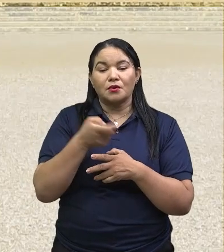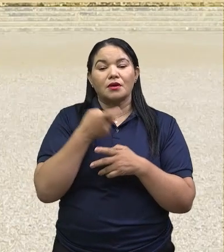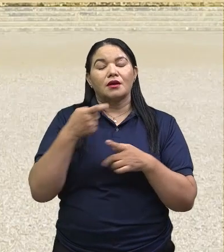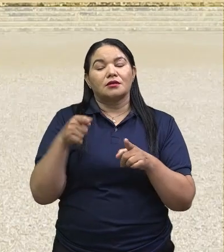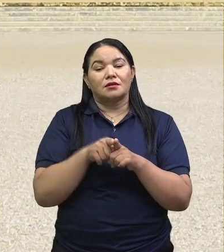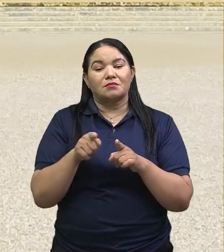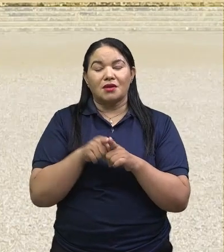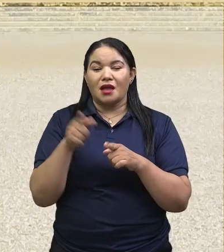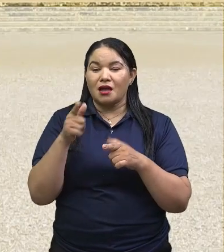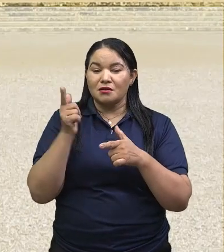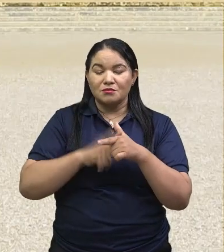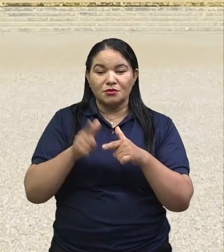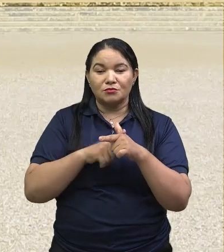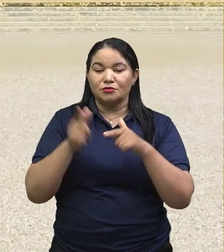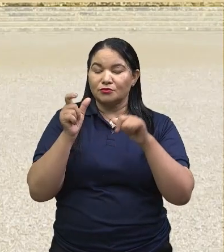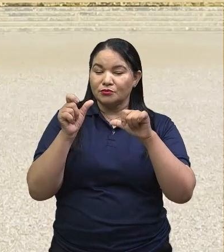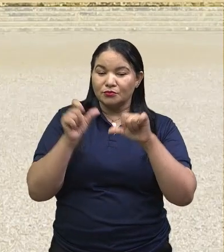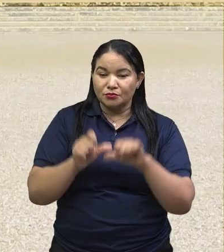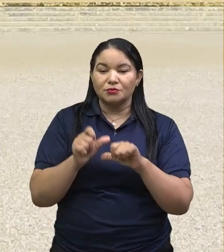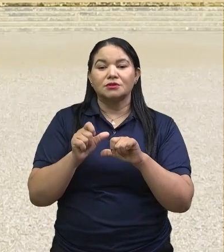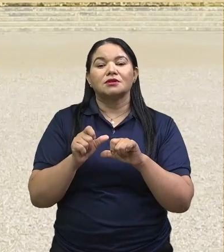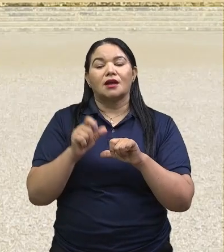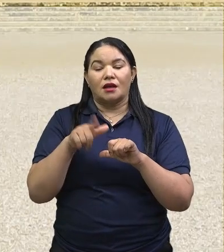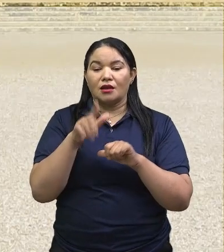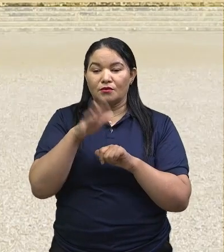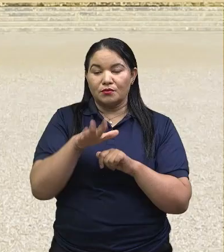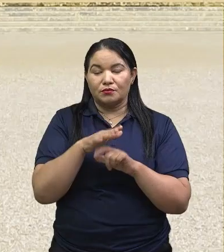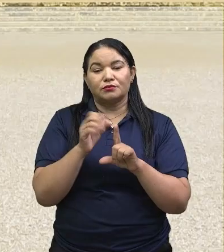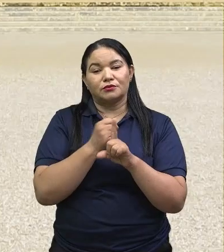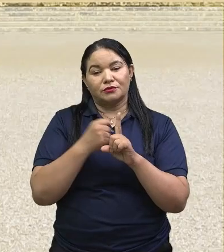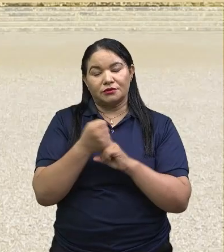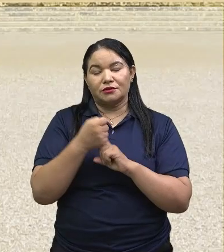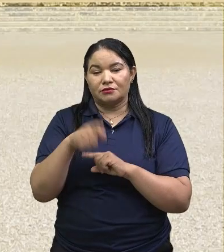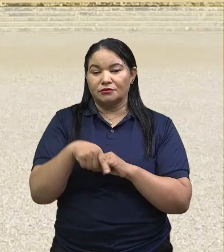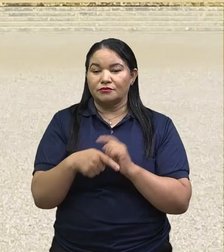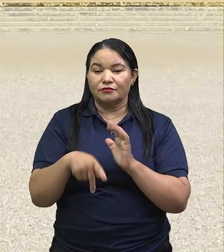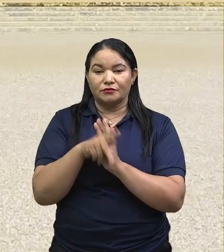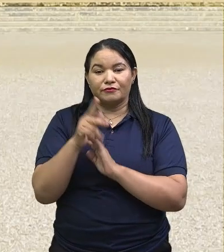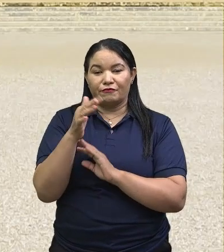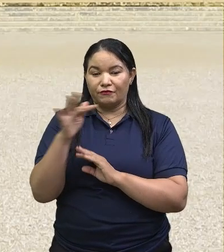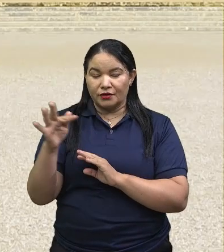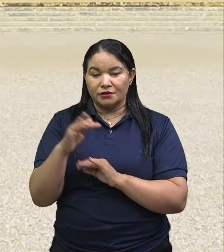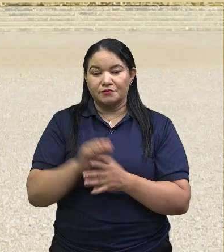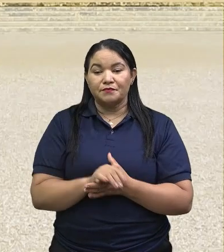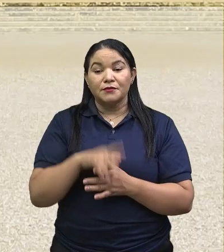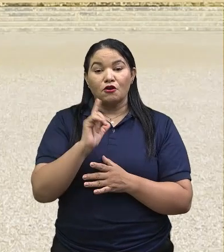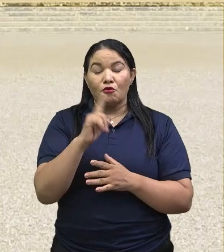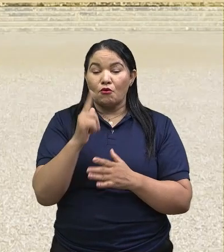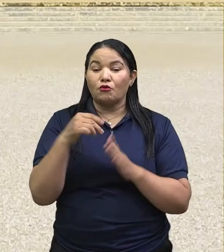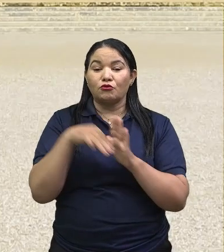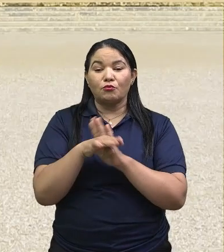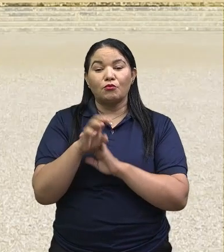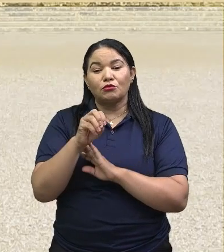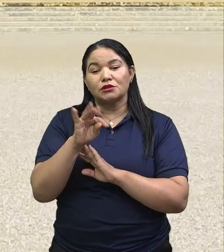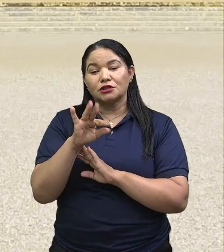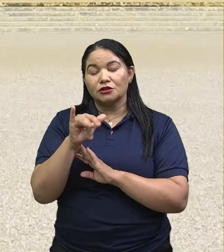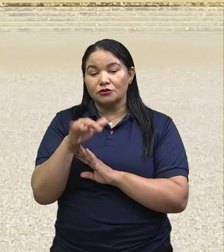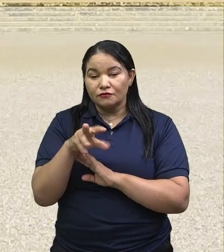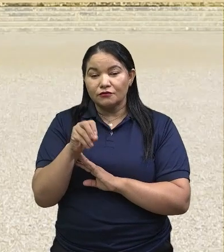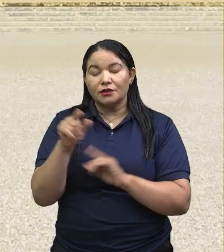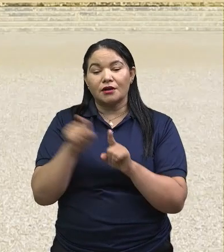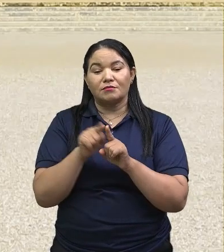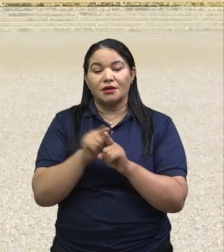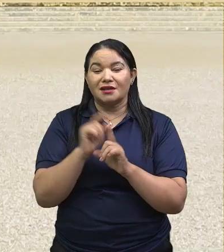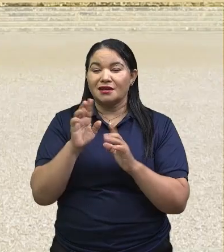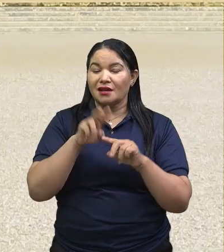mais a situação social na França. Outro motivo que a gente elenca aqui como causa para a